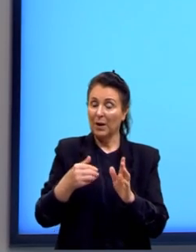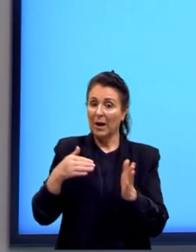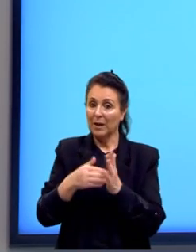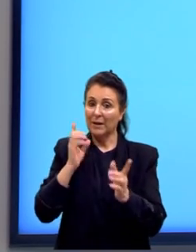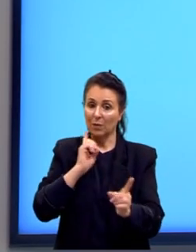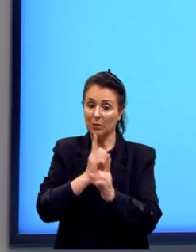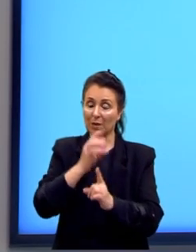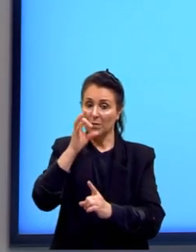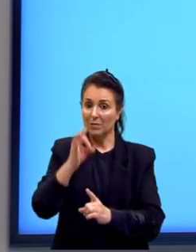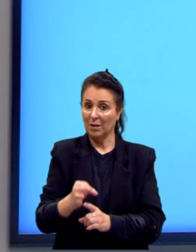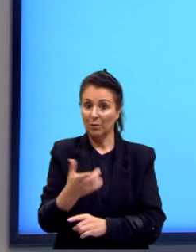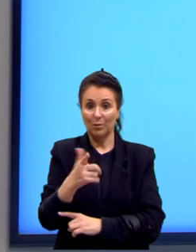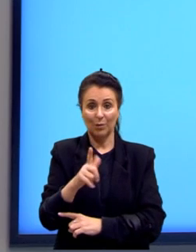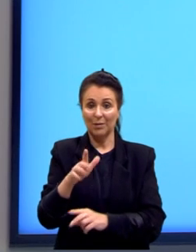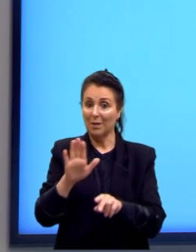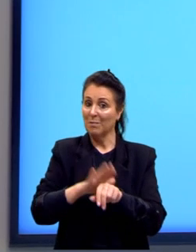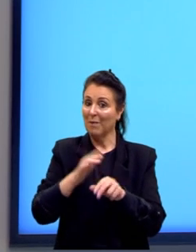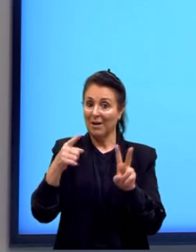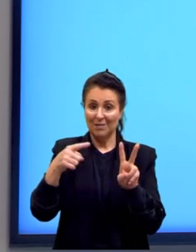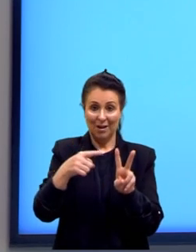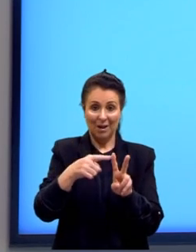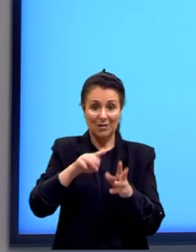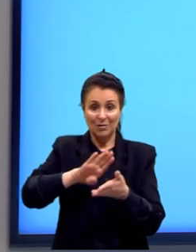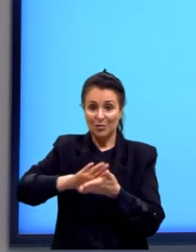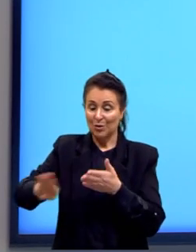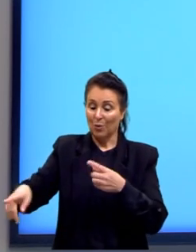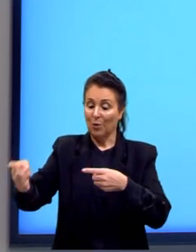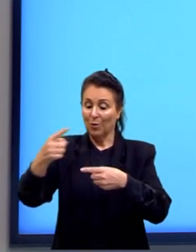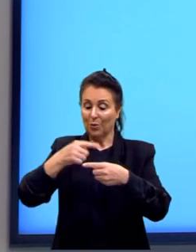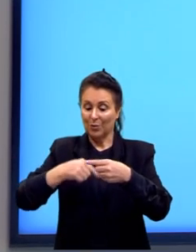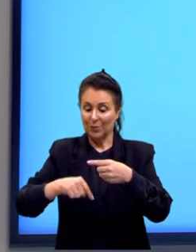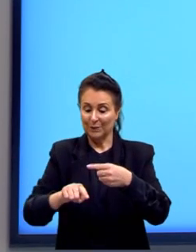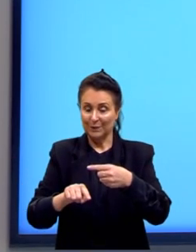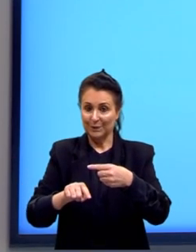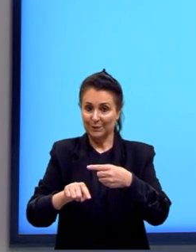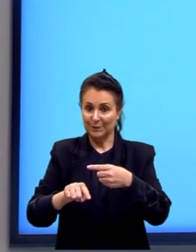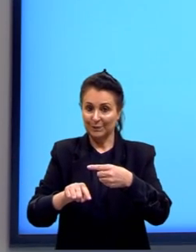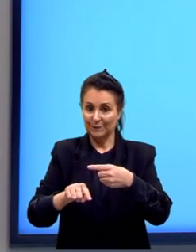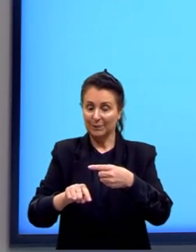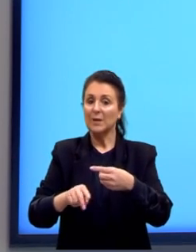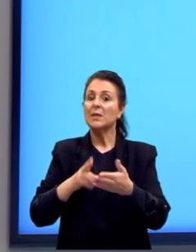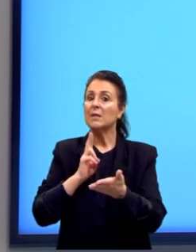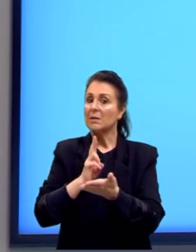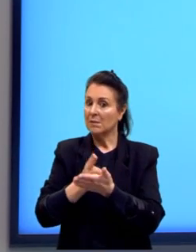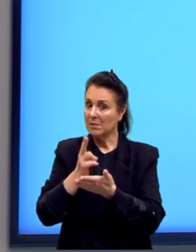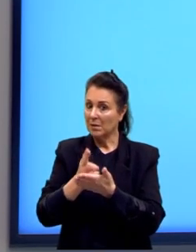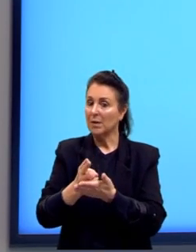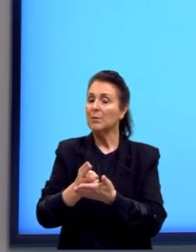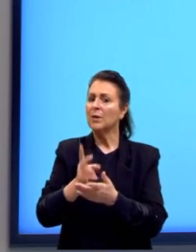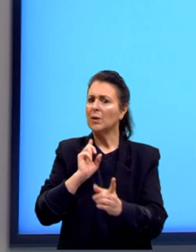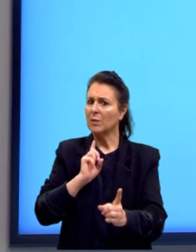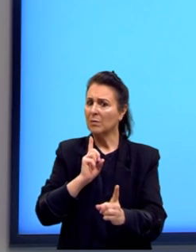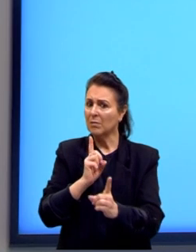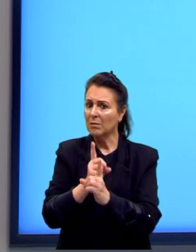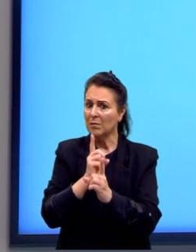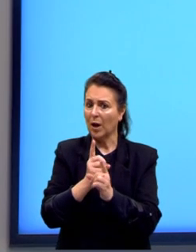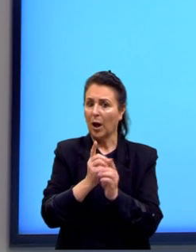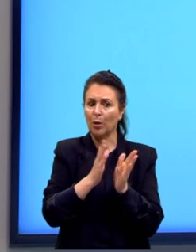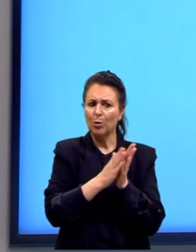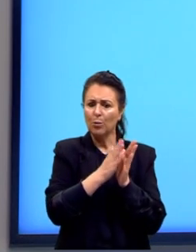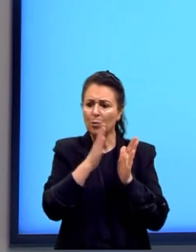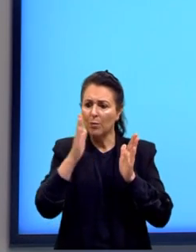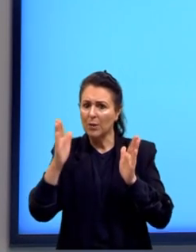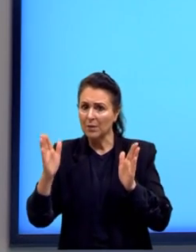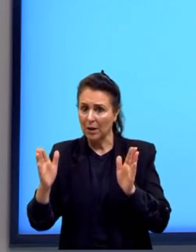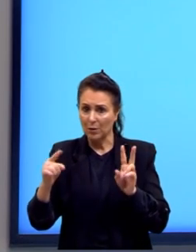agora não temos mais a raiz no denominador tá então sempre que você chegar em um processo que